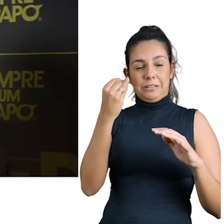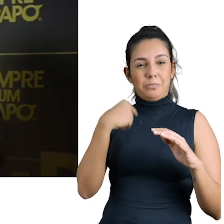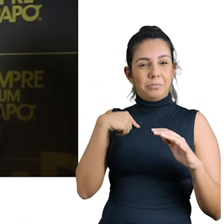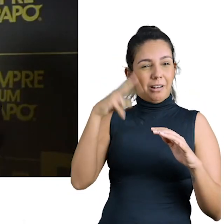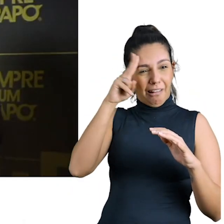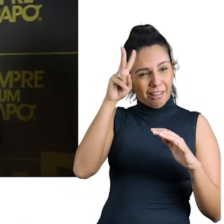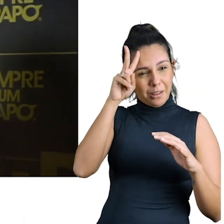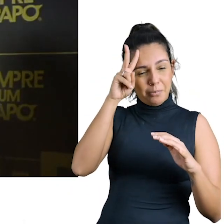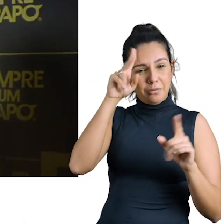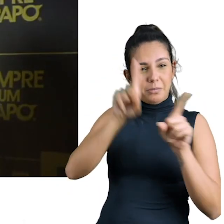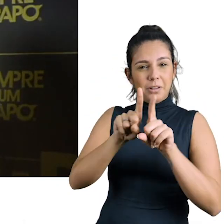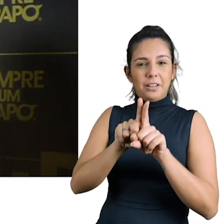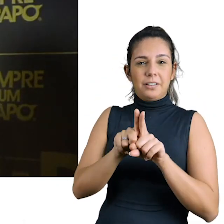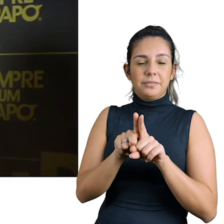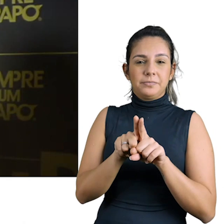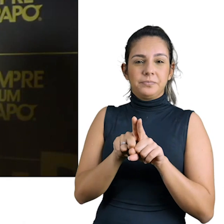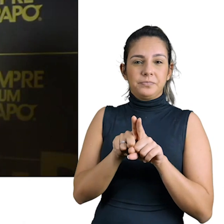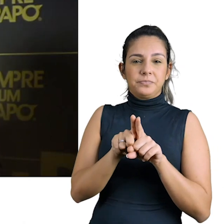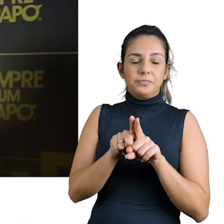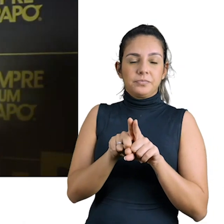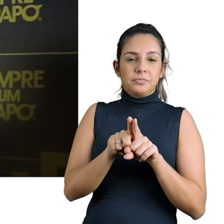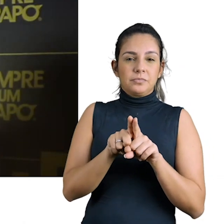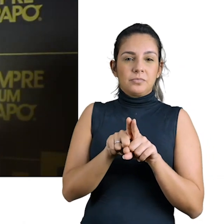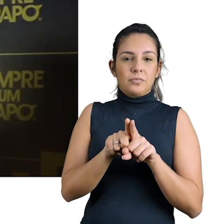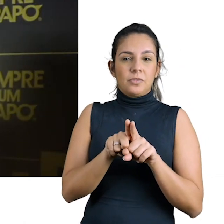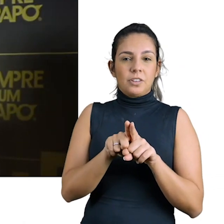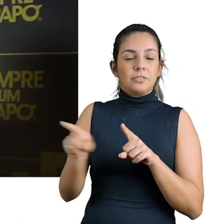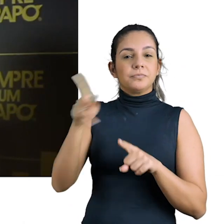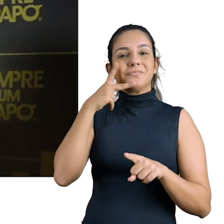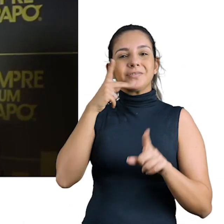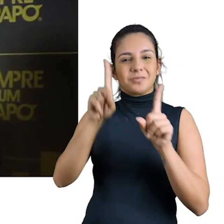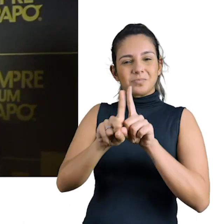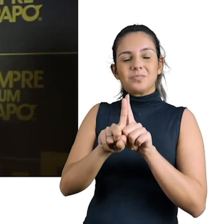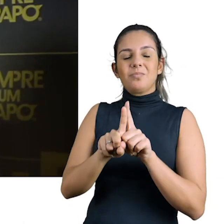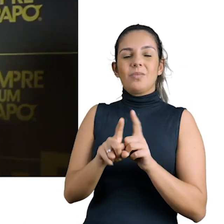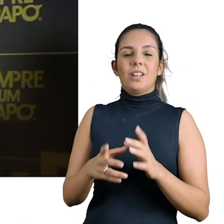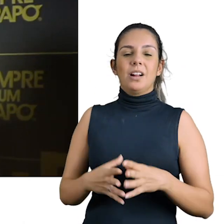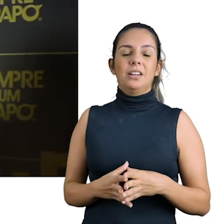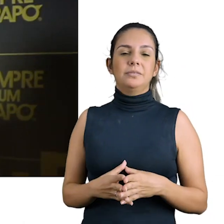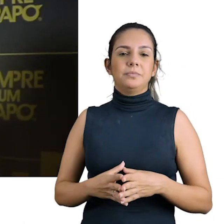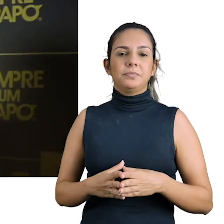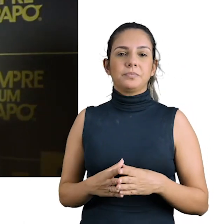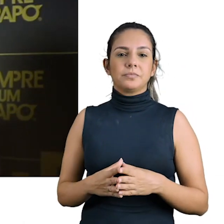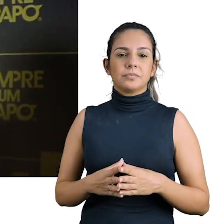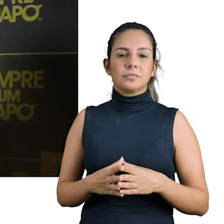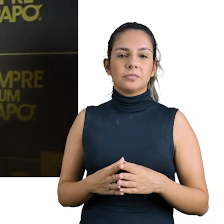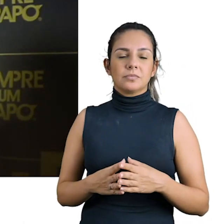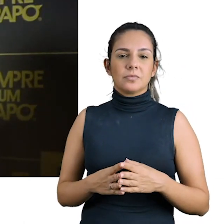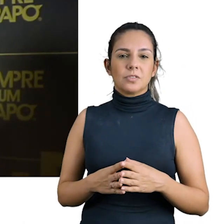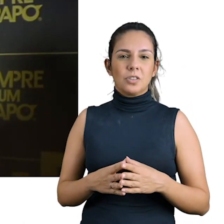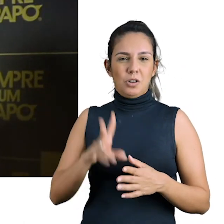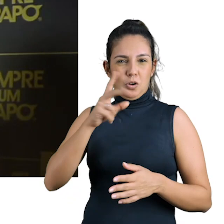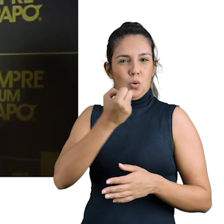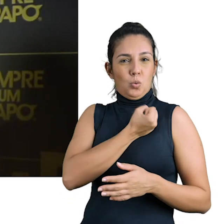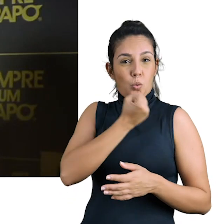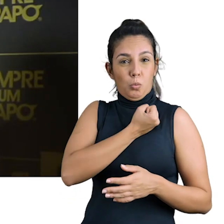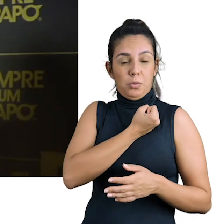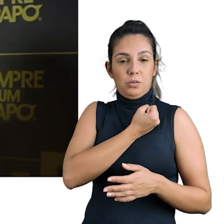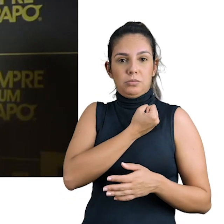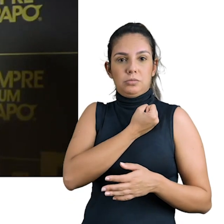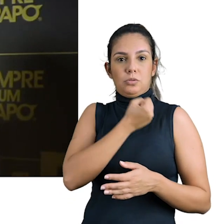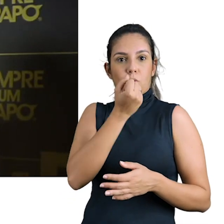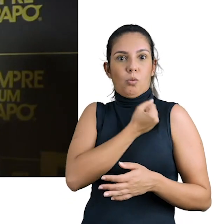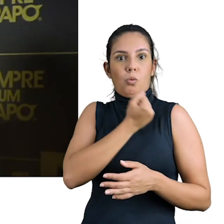eu associaria a essas classificações que você falou, a questão dos números, né?